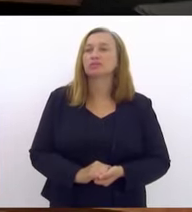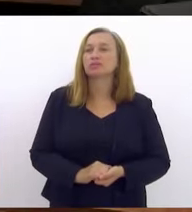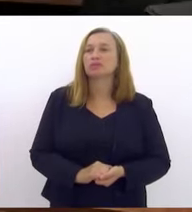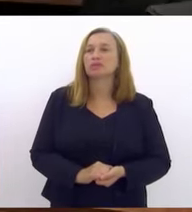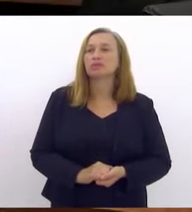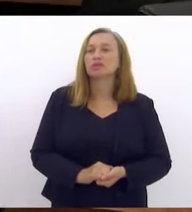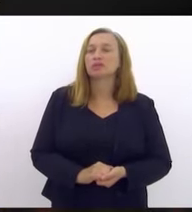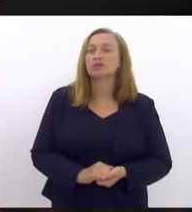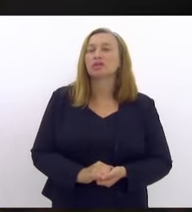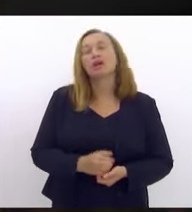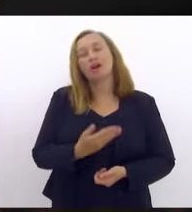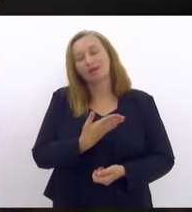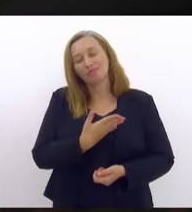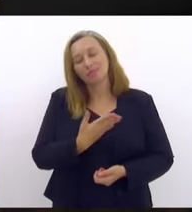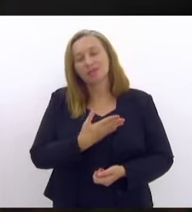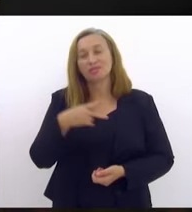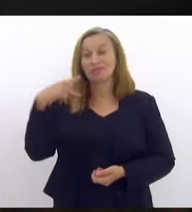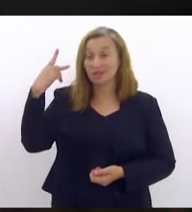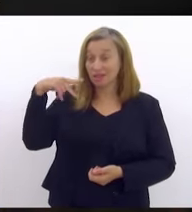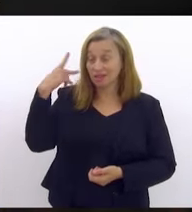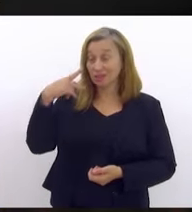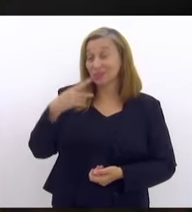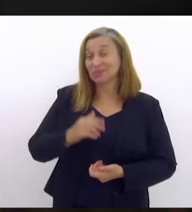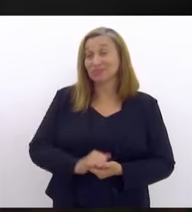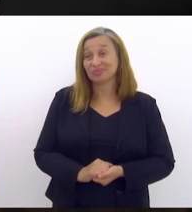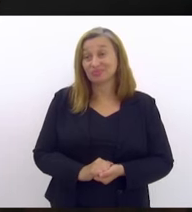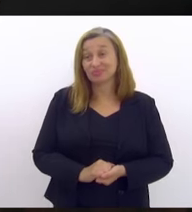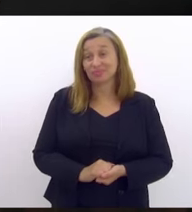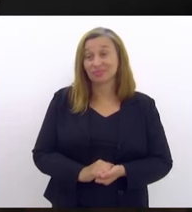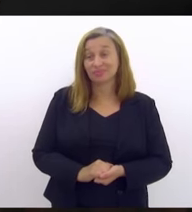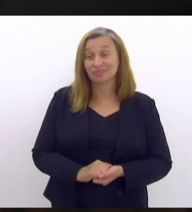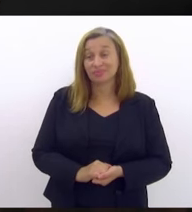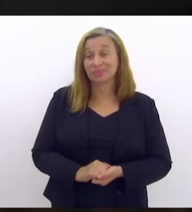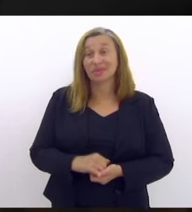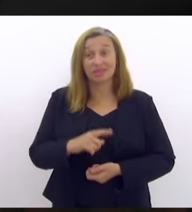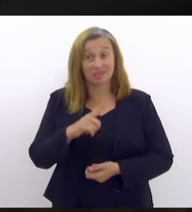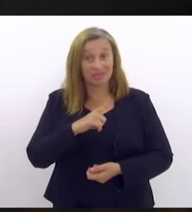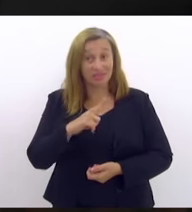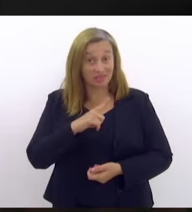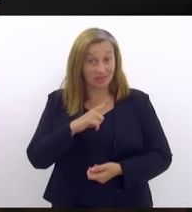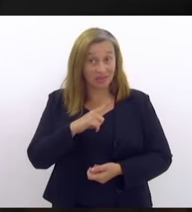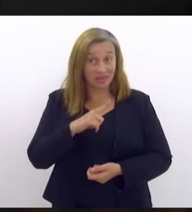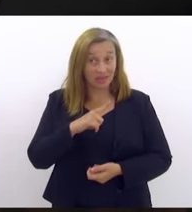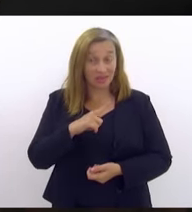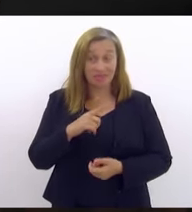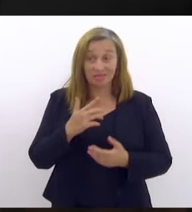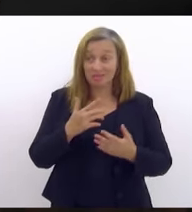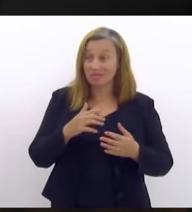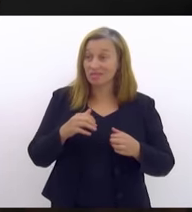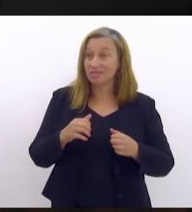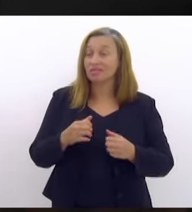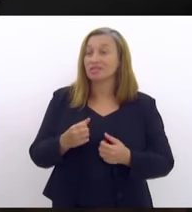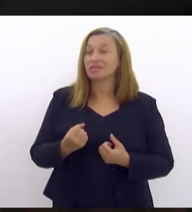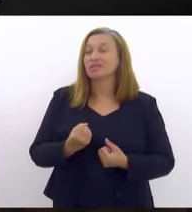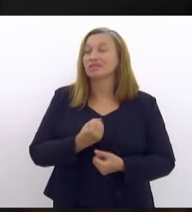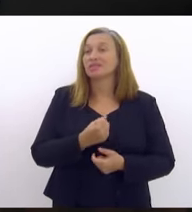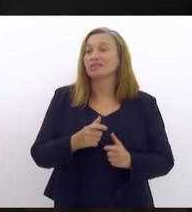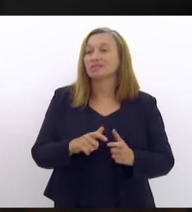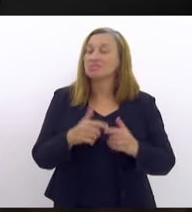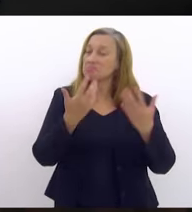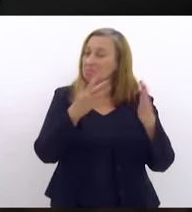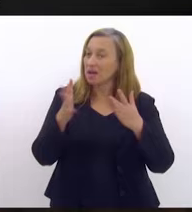e nosso amigo vereador, que se tiver um quesito plateia, o senhor está de